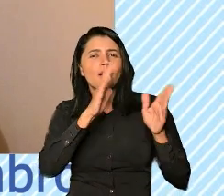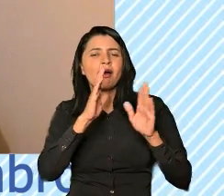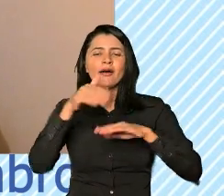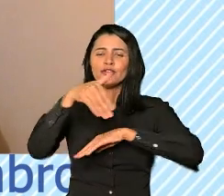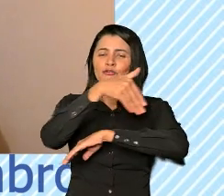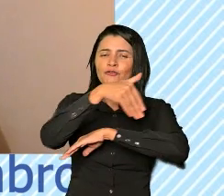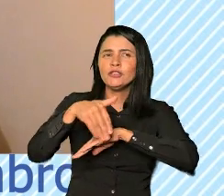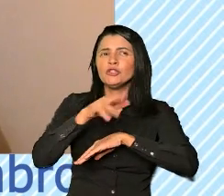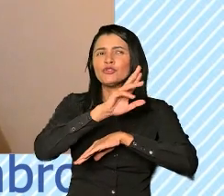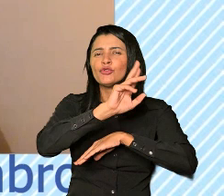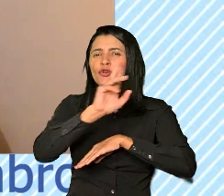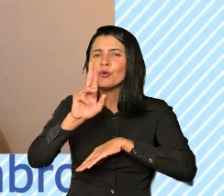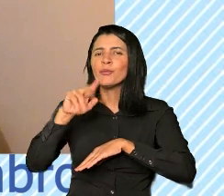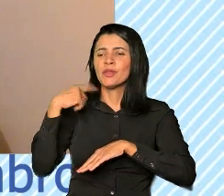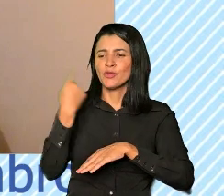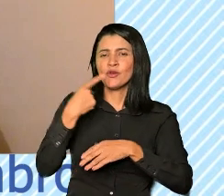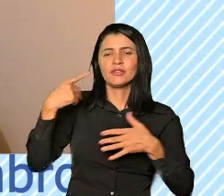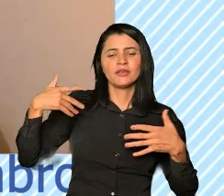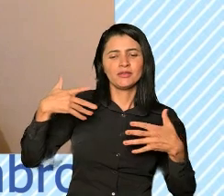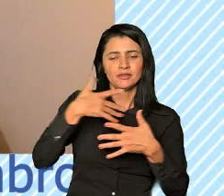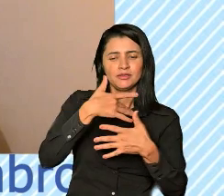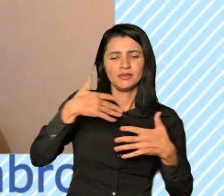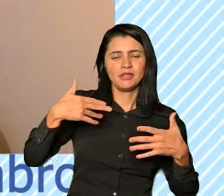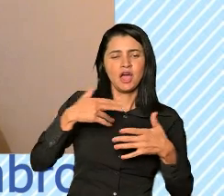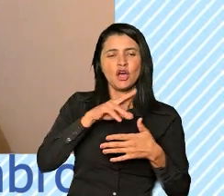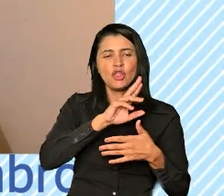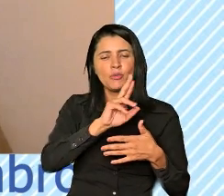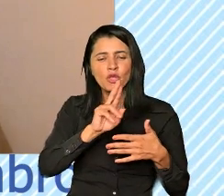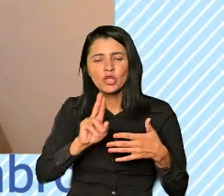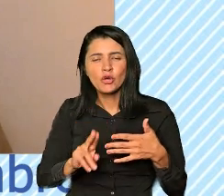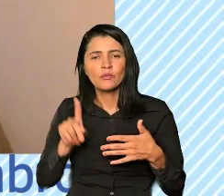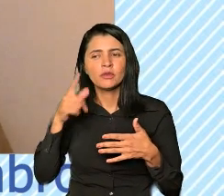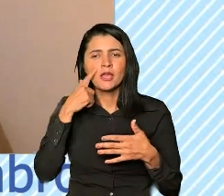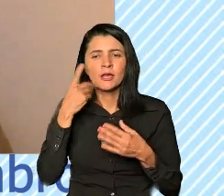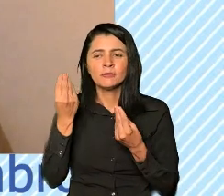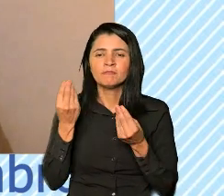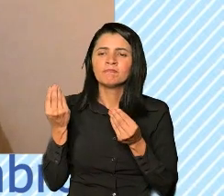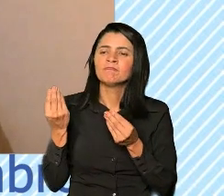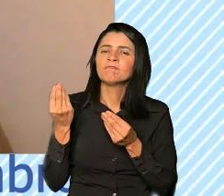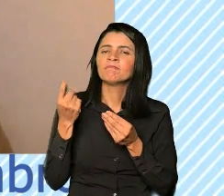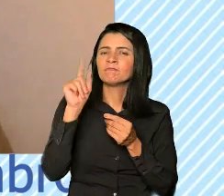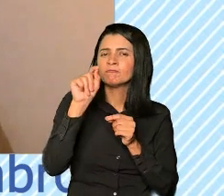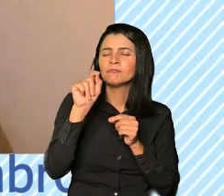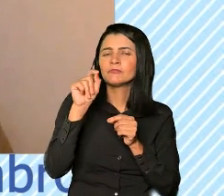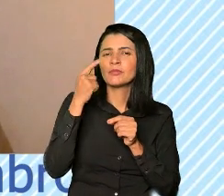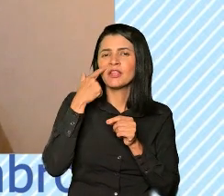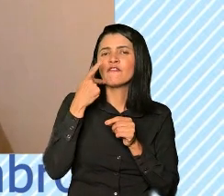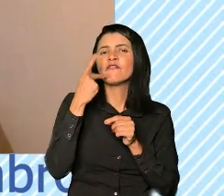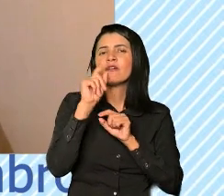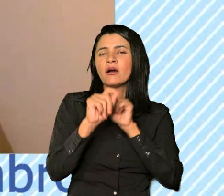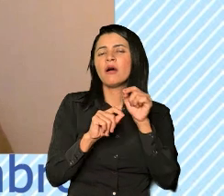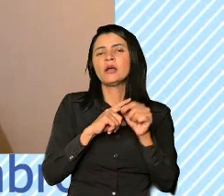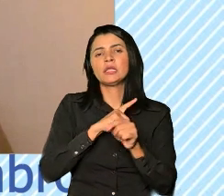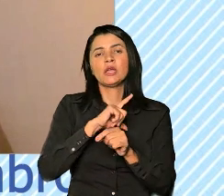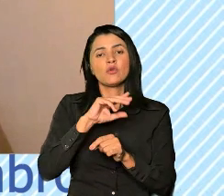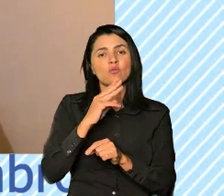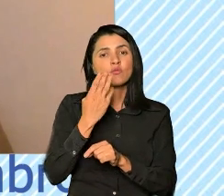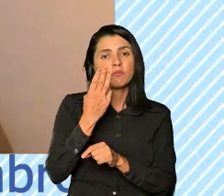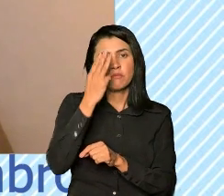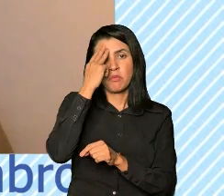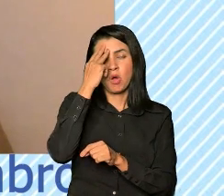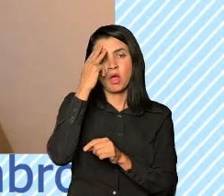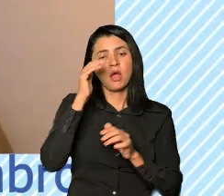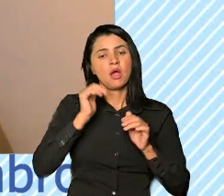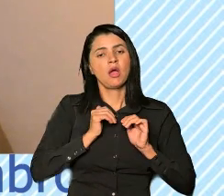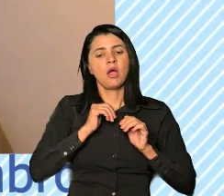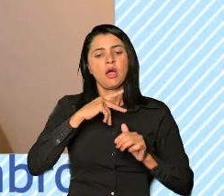ruas, a nossa cidade, né? E ela dividiu isso entre, ela fala que existe uma memória